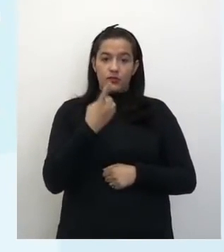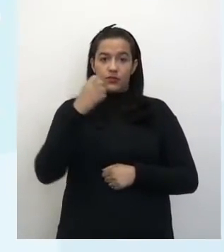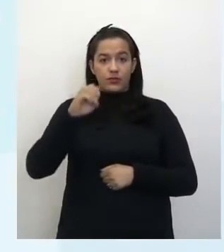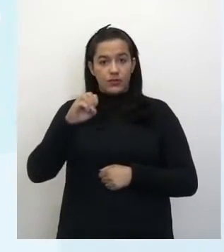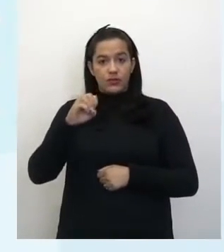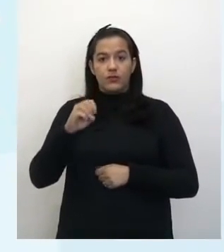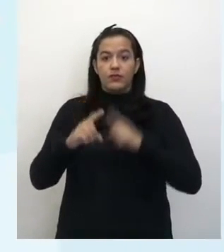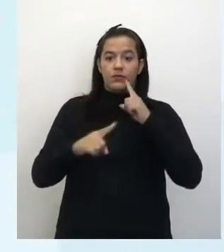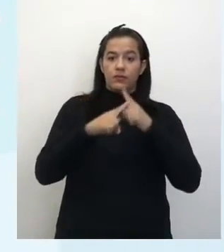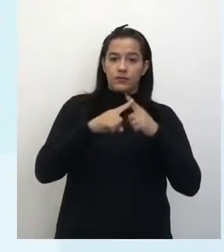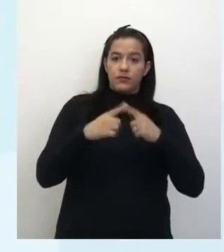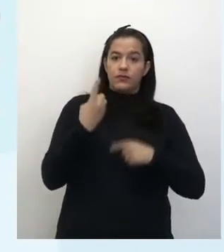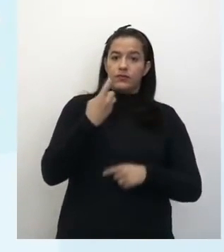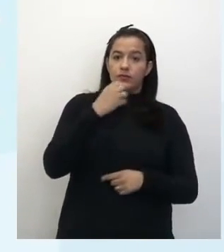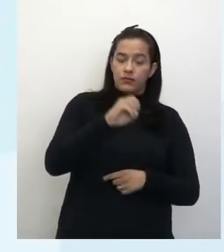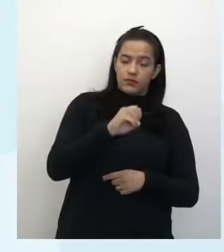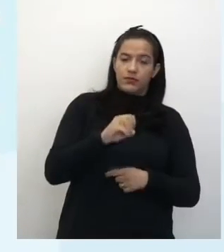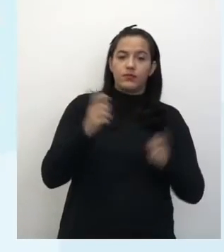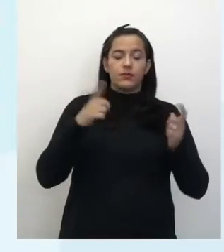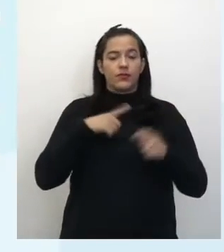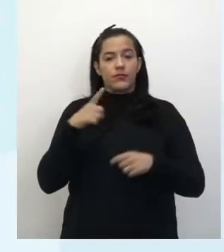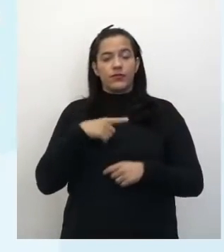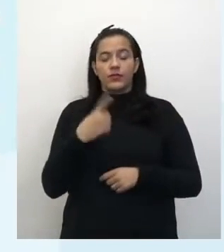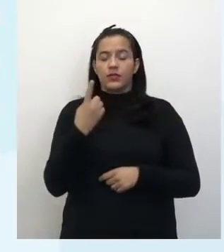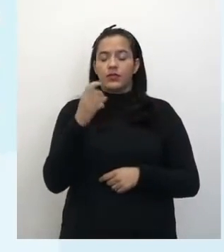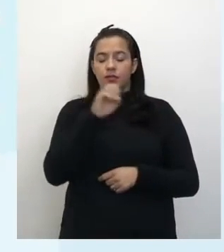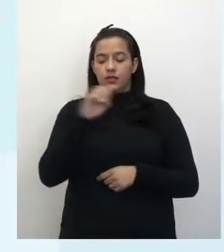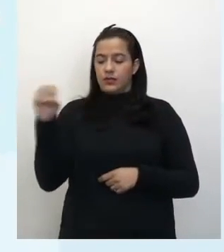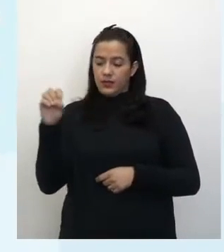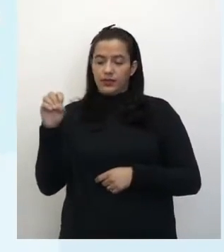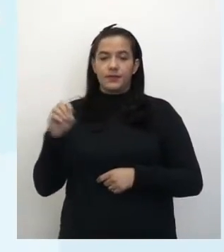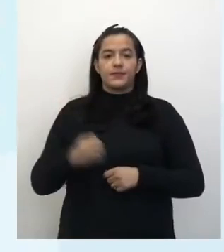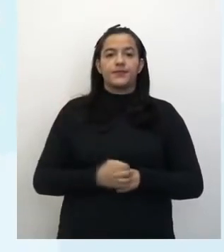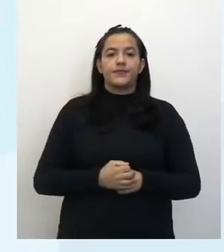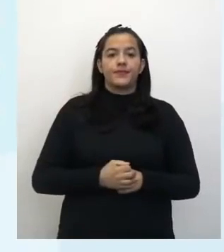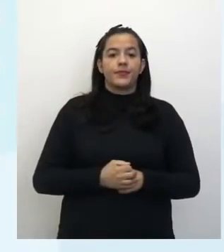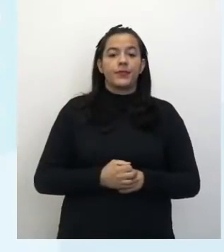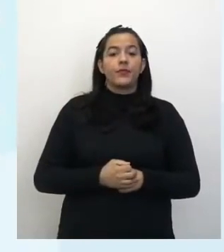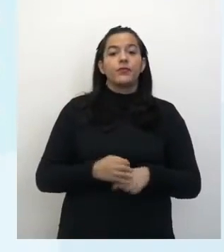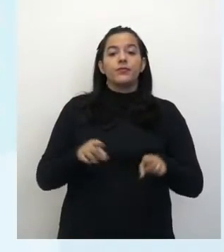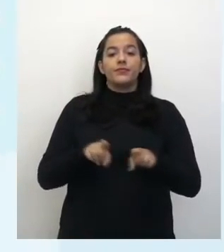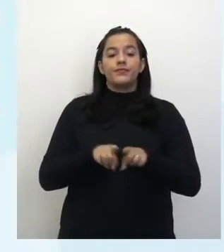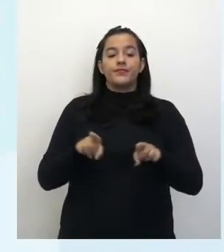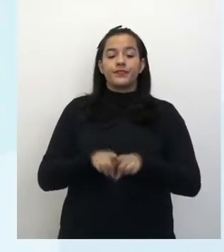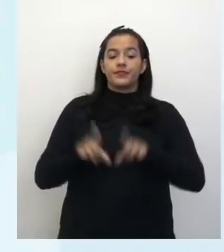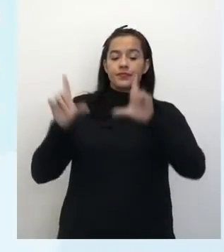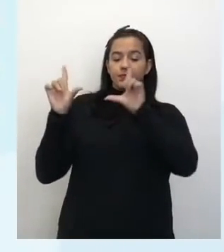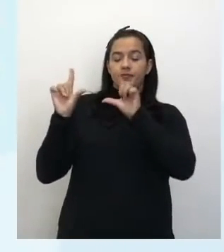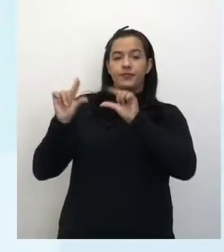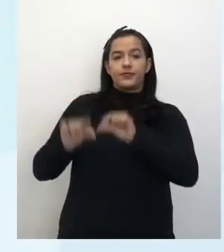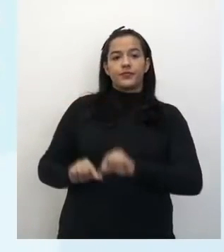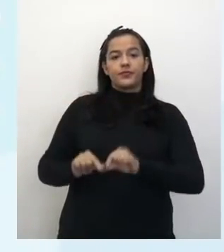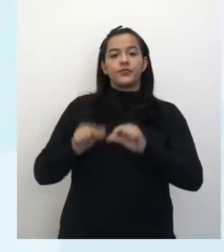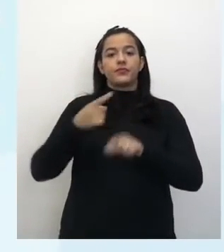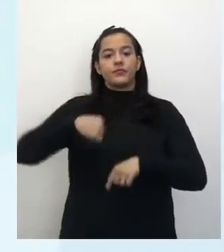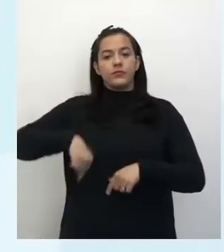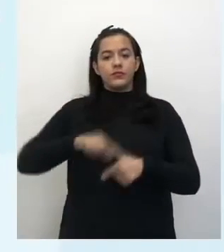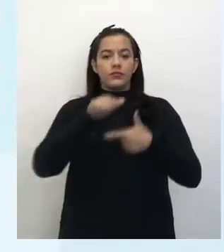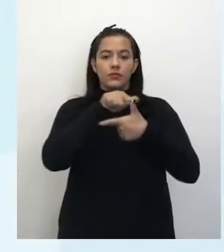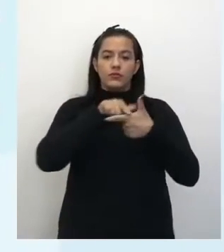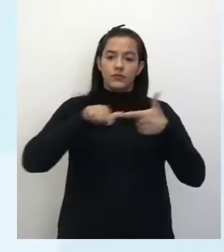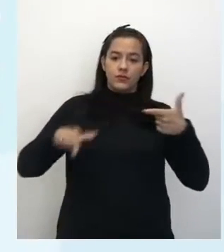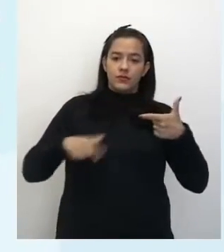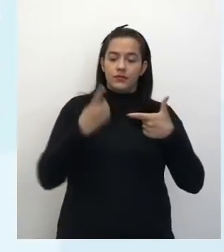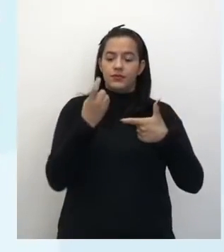100, duas dimensões. Por isso que a gente multiplica por 100. Tá? Para descer, para diminuir, a gente divide por 100,